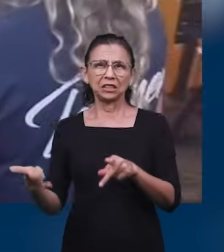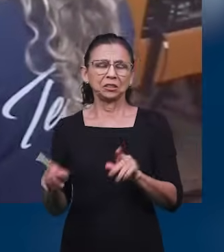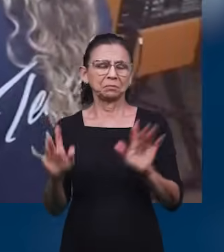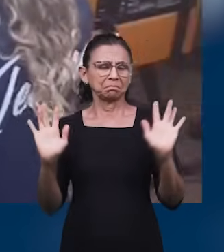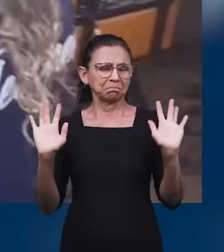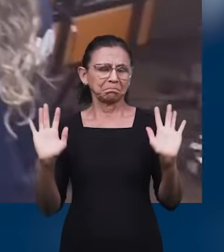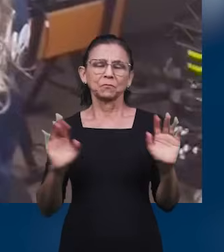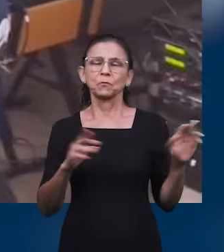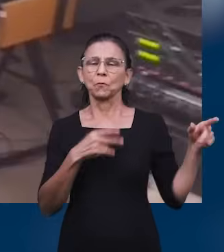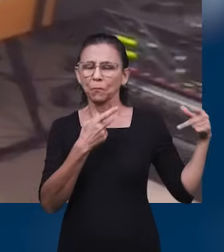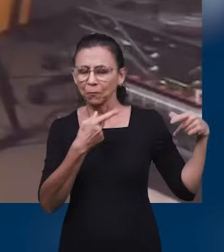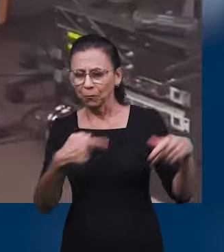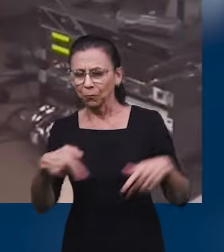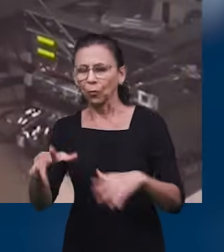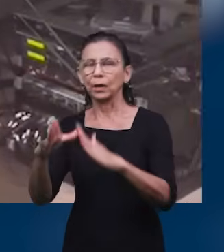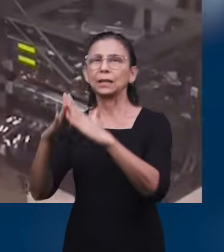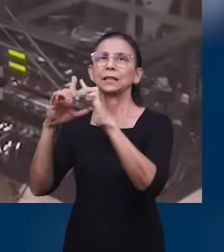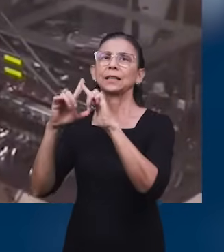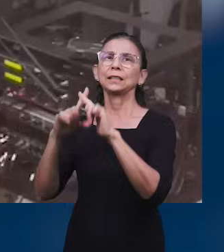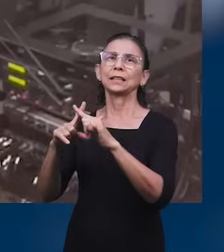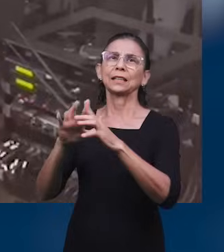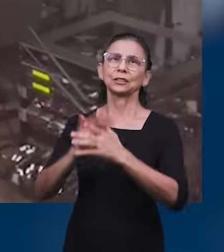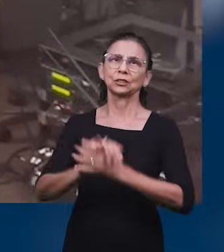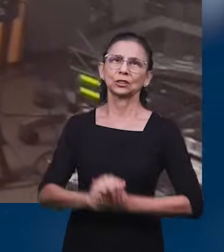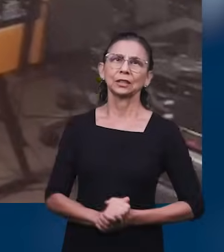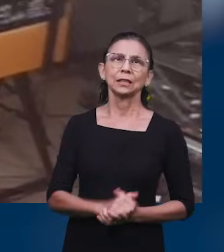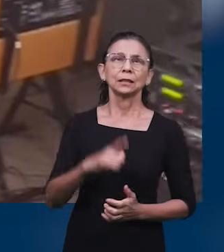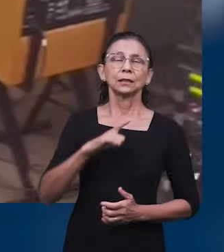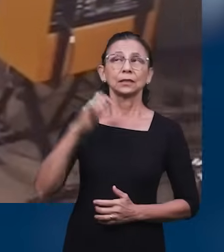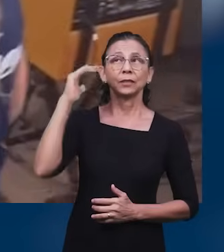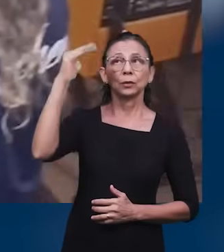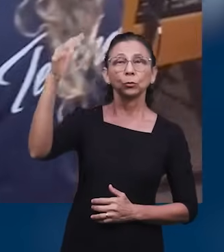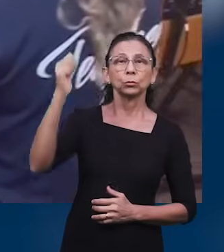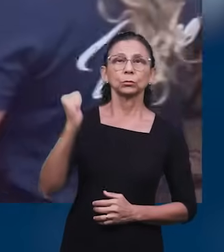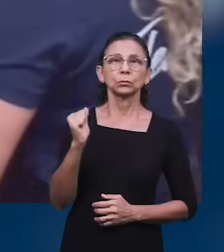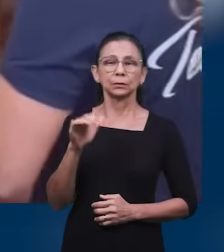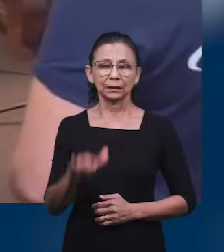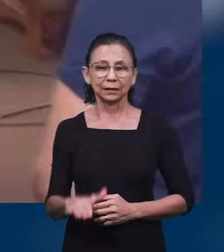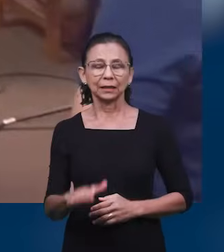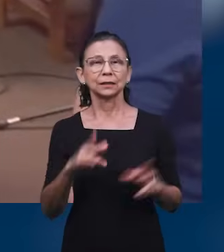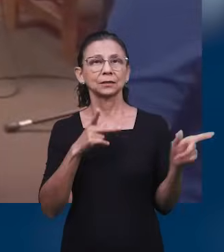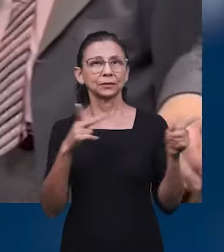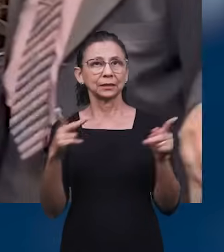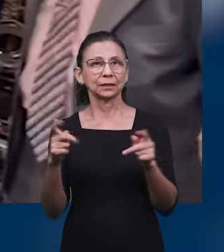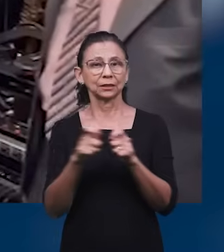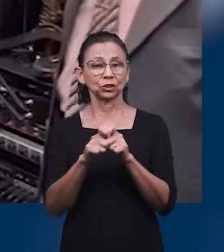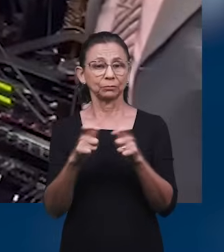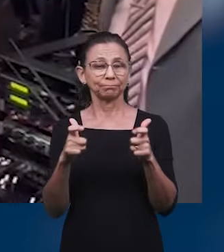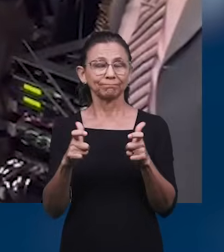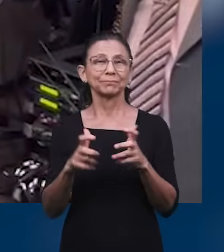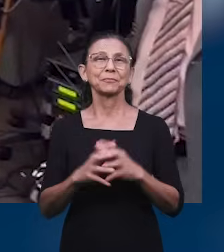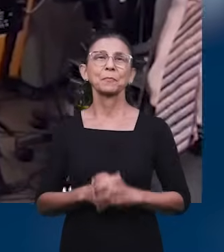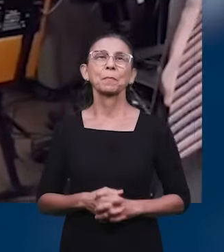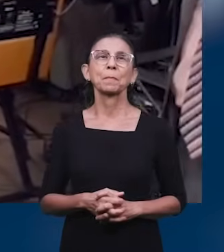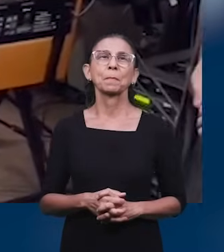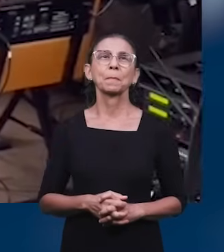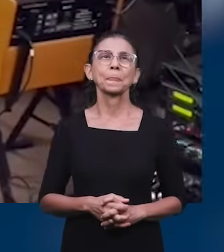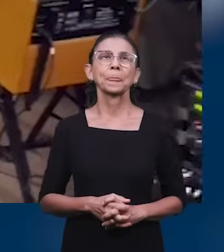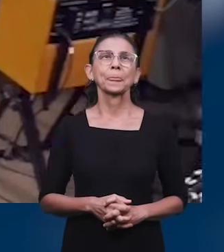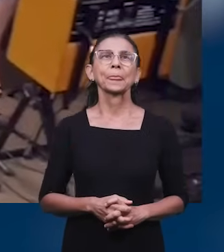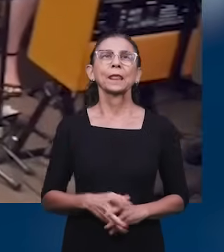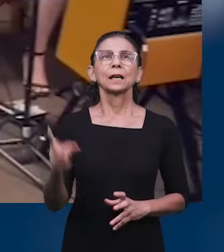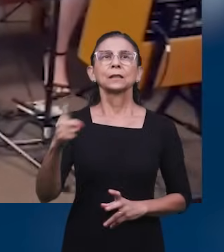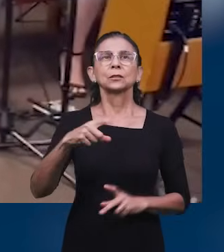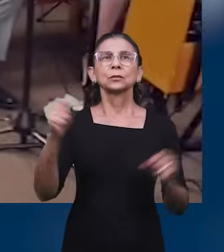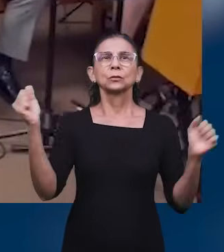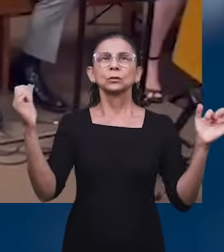recebeu 72 visitantes entre adultos e crianças, para a glória do nosso Deus. A ICM Milford também